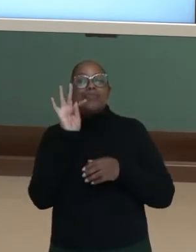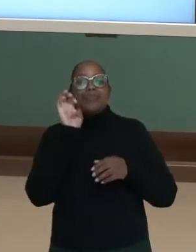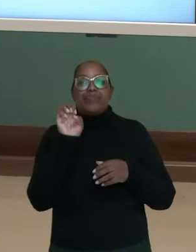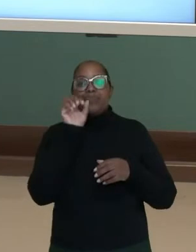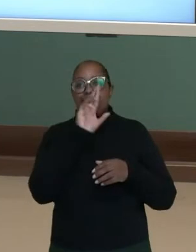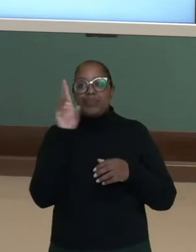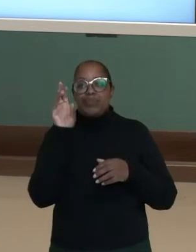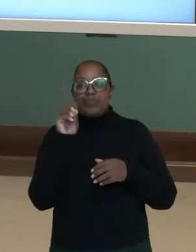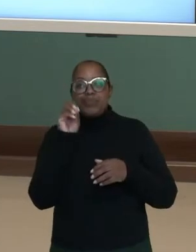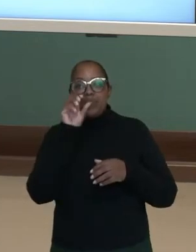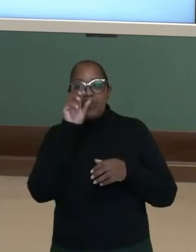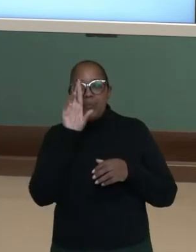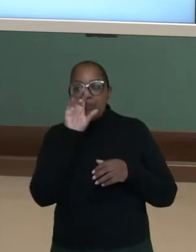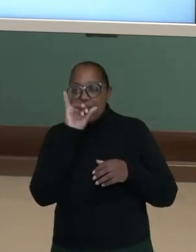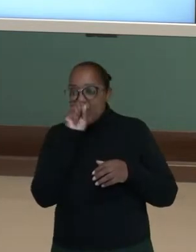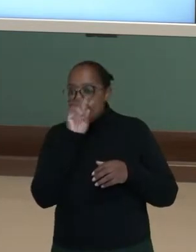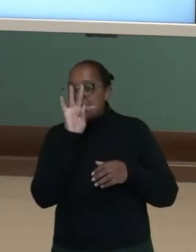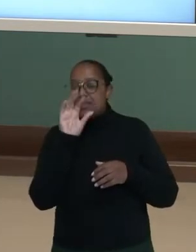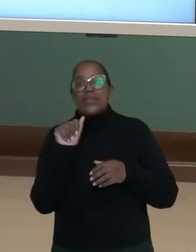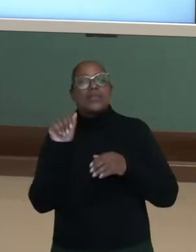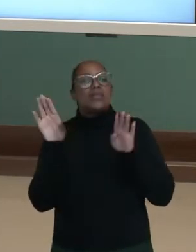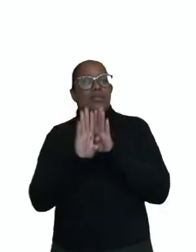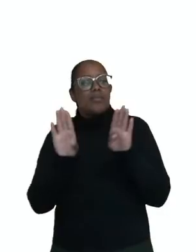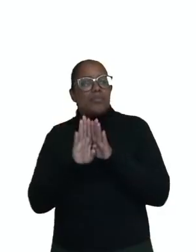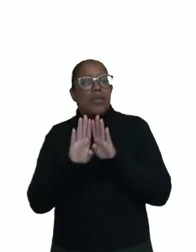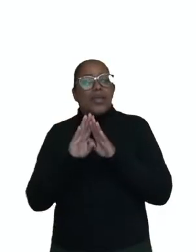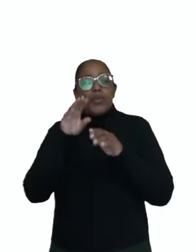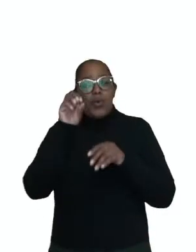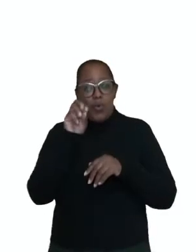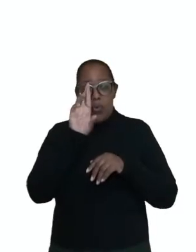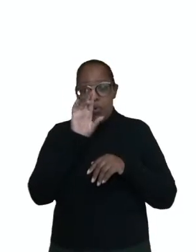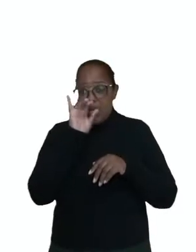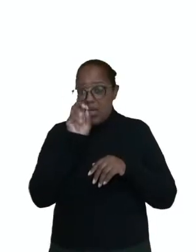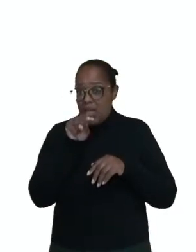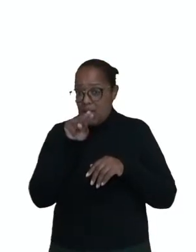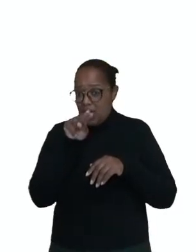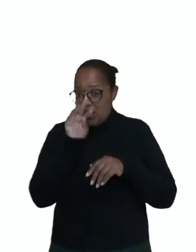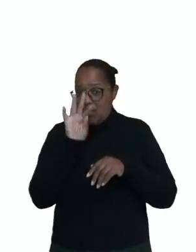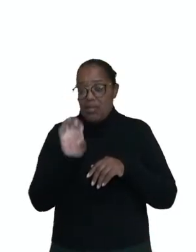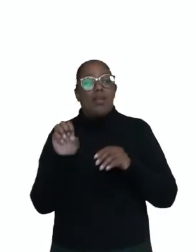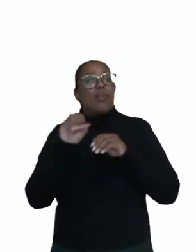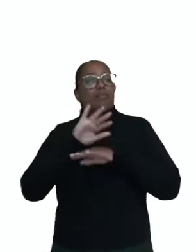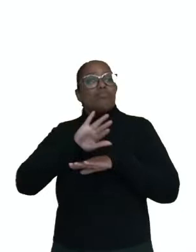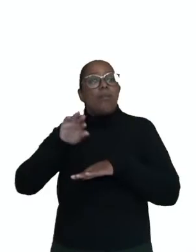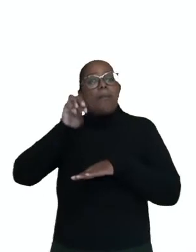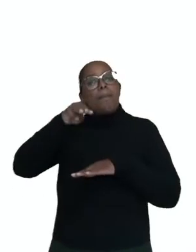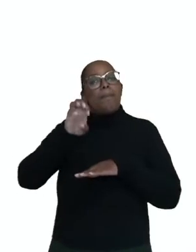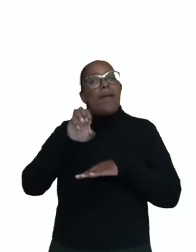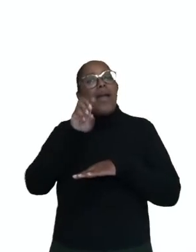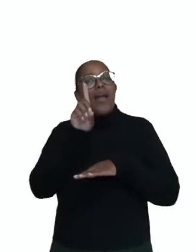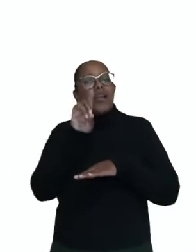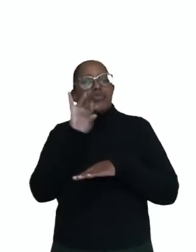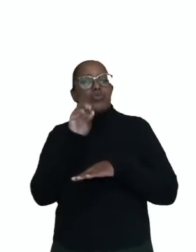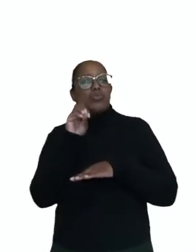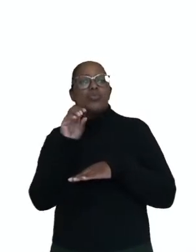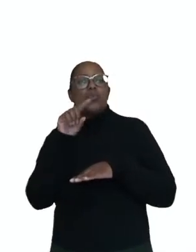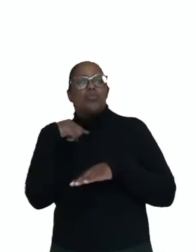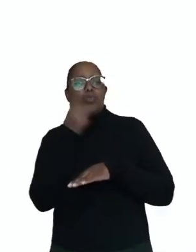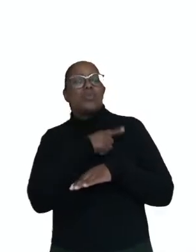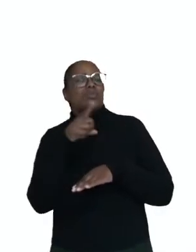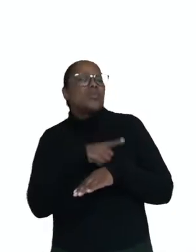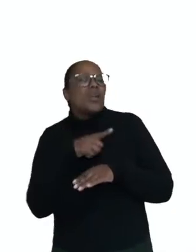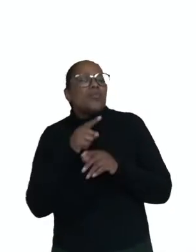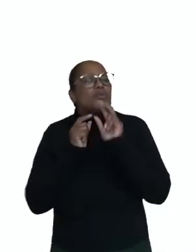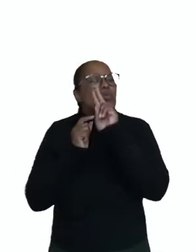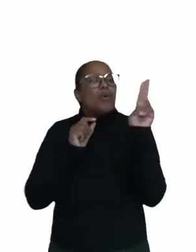Na região do Oriente Médio nós temos o Kurdistão, que talvez seja a única população a qual nós podemos chamar de uma